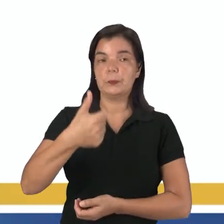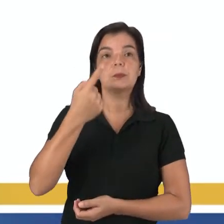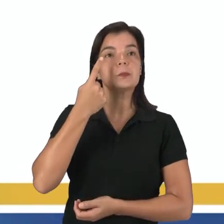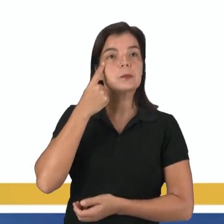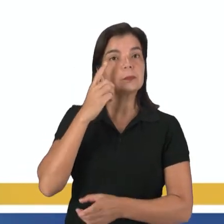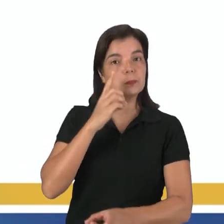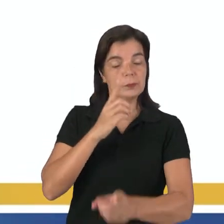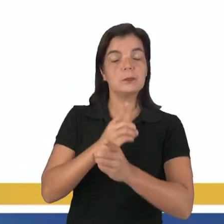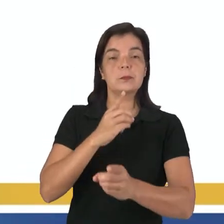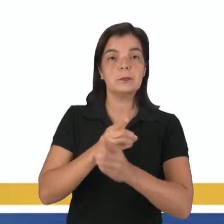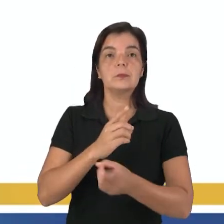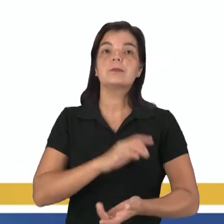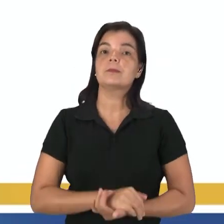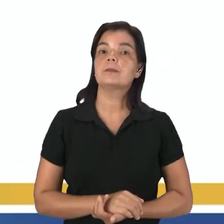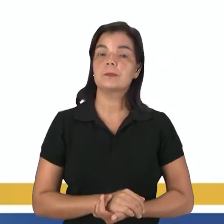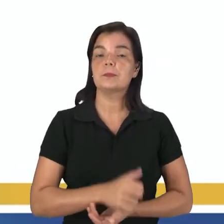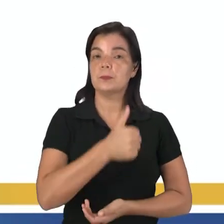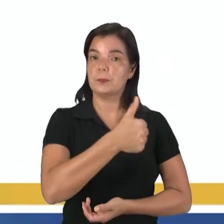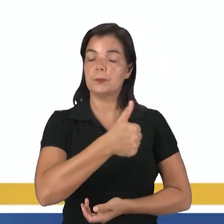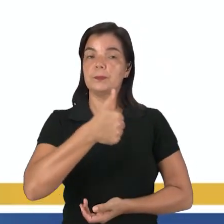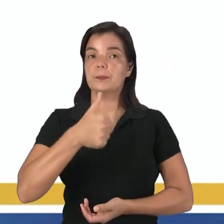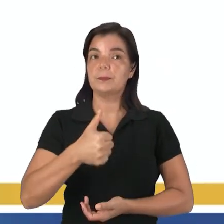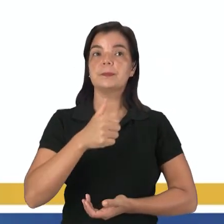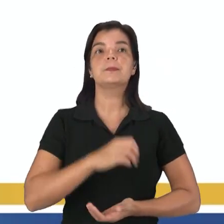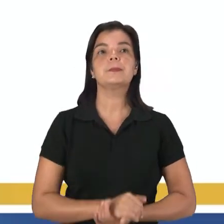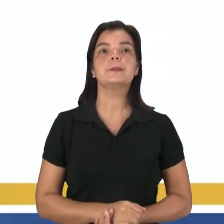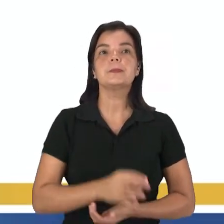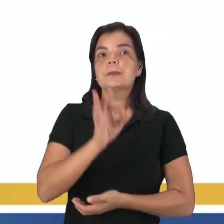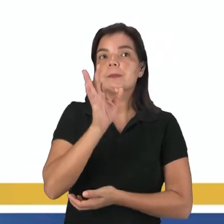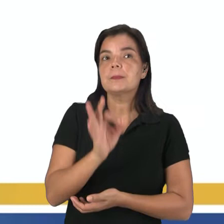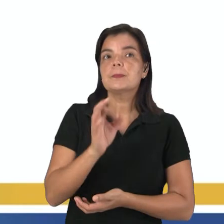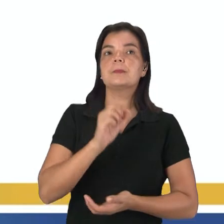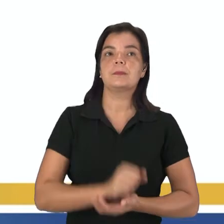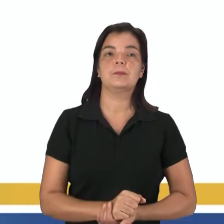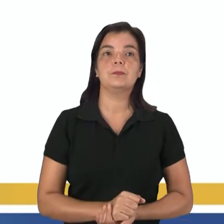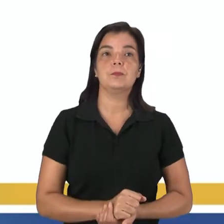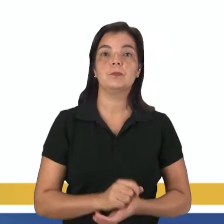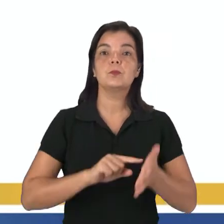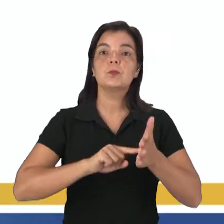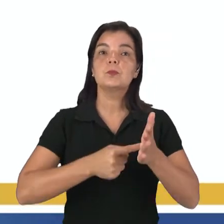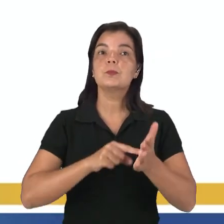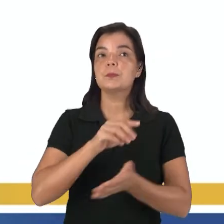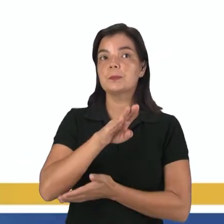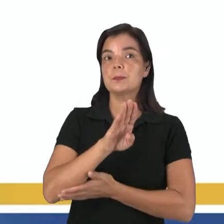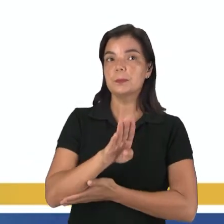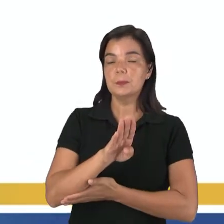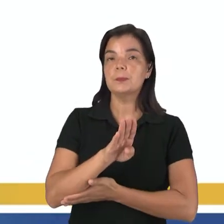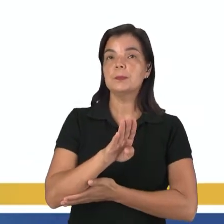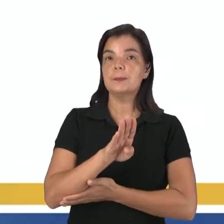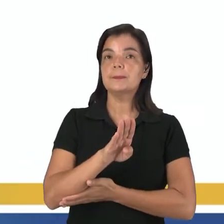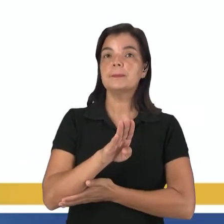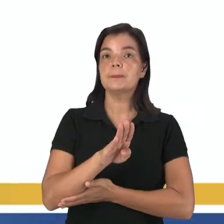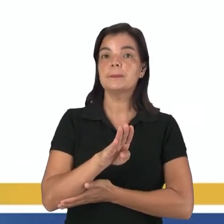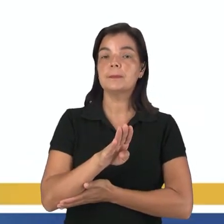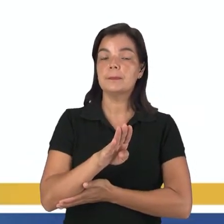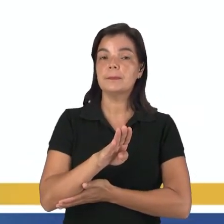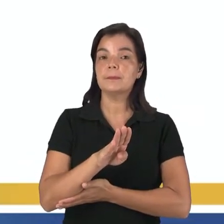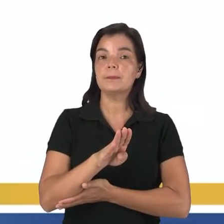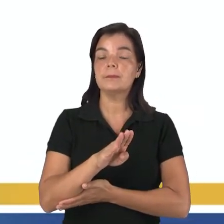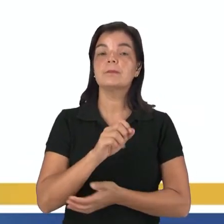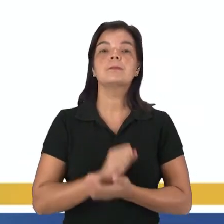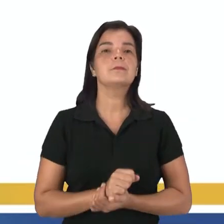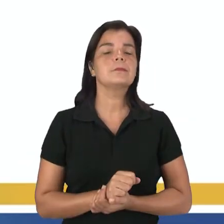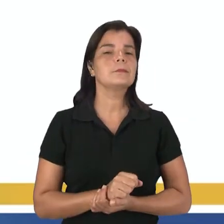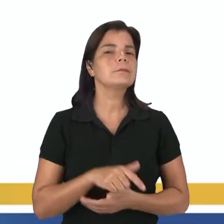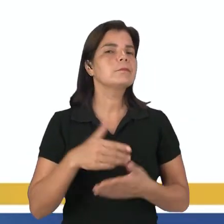vocês identificaram em coordenadas um e um certo. B lá que seria o nosso vértice B